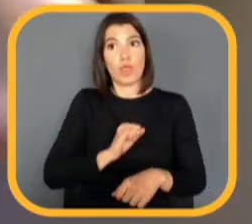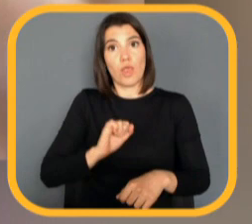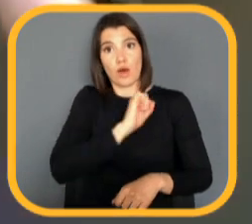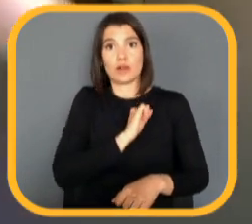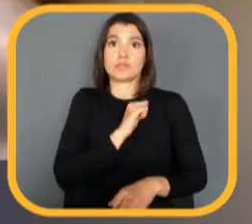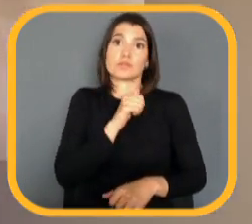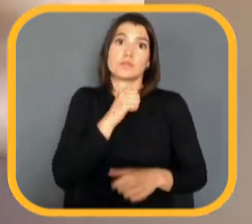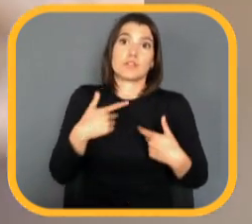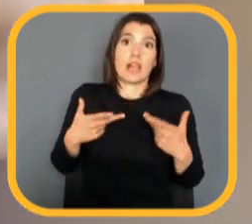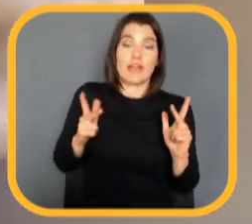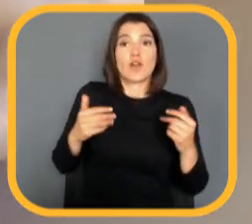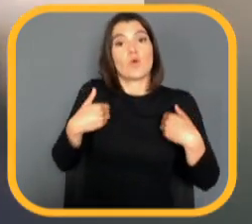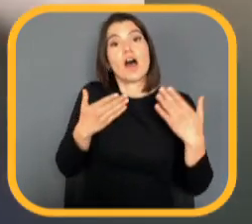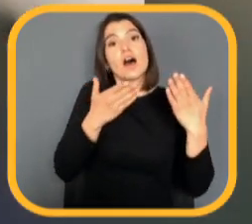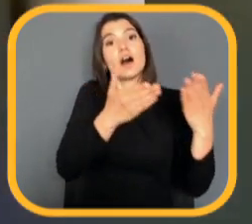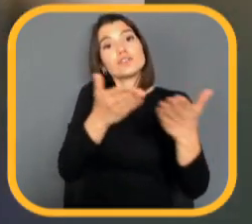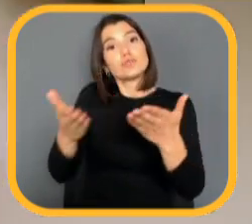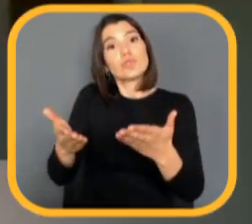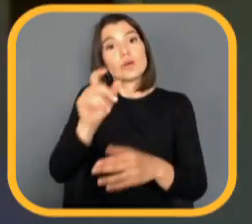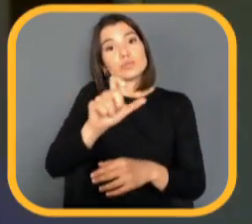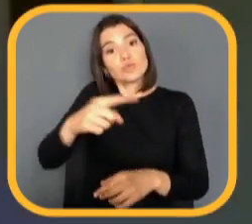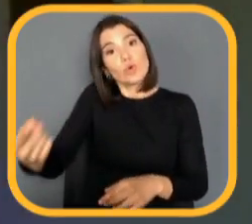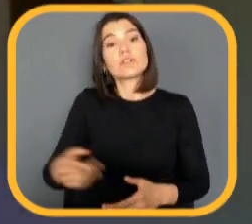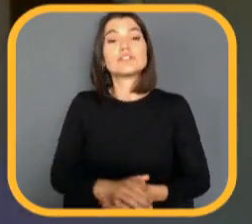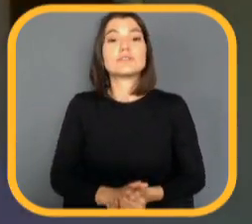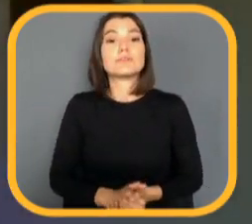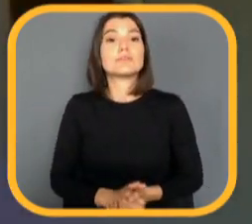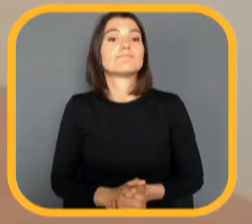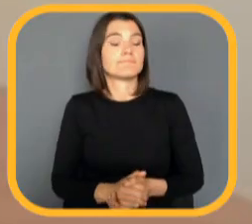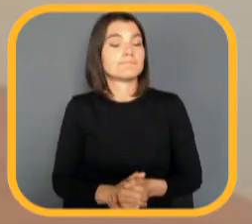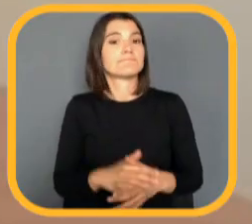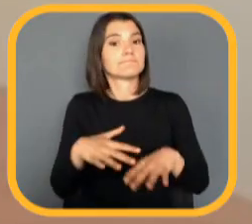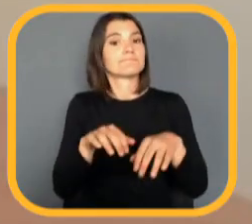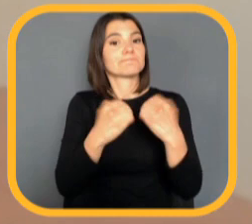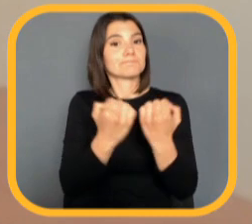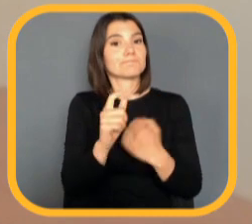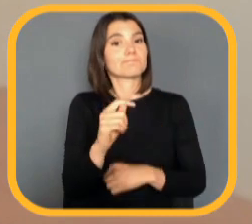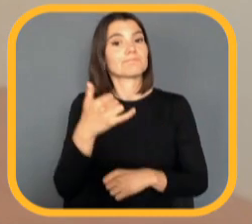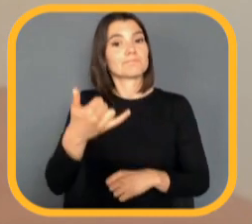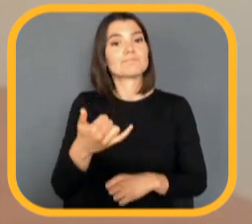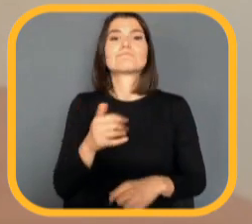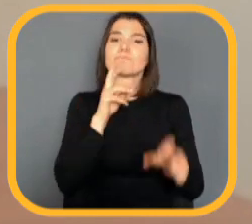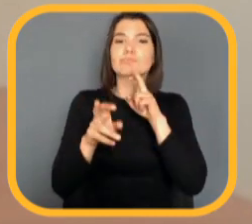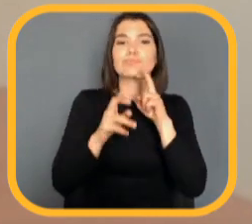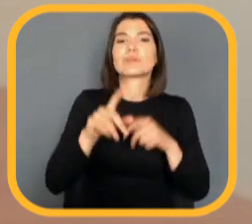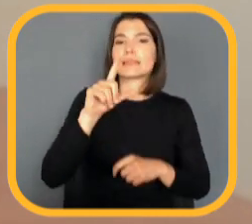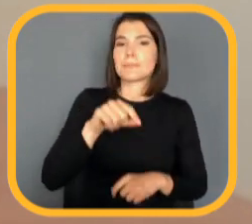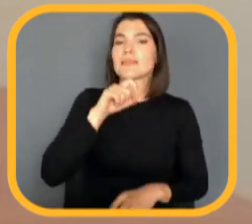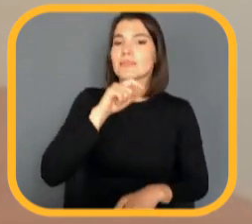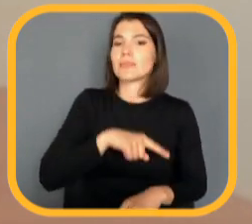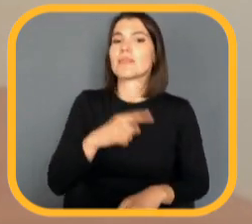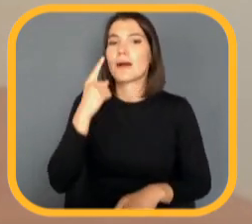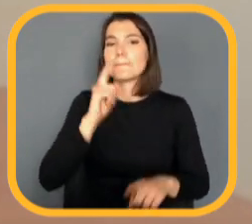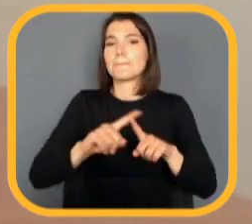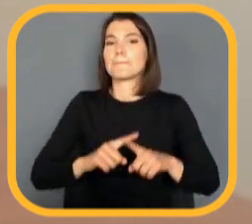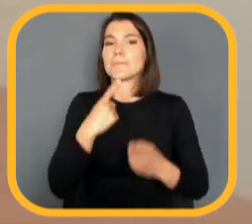dar aos outros que precisam da nossa ajuda. Nas redes sociais do E2, os estudantes também tiveram a oportunidade